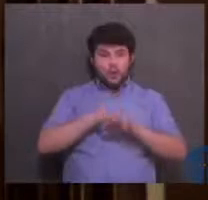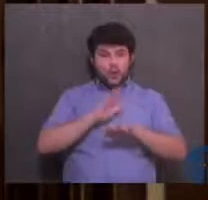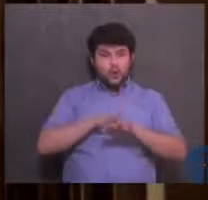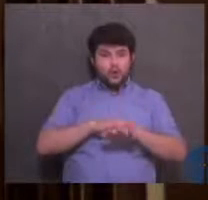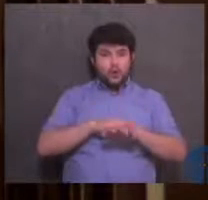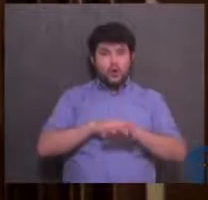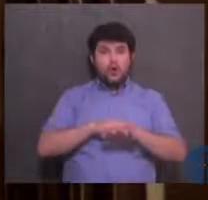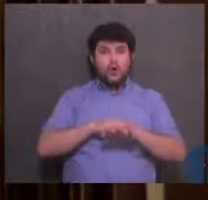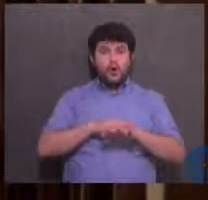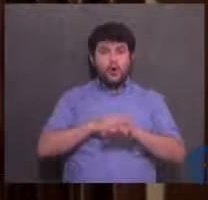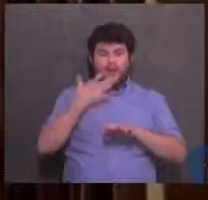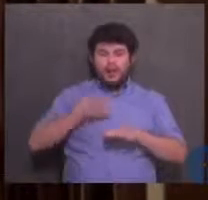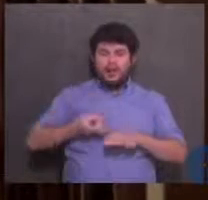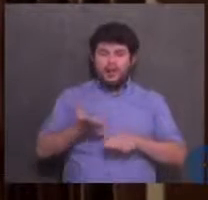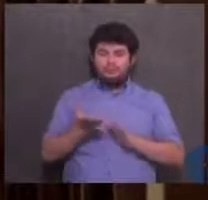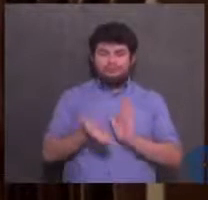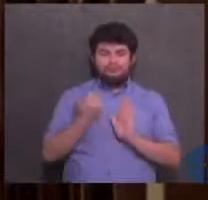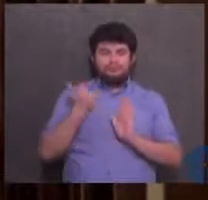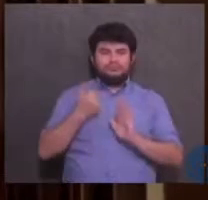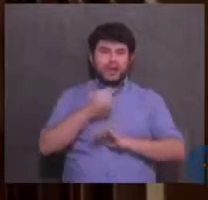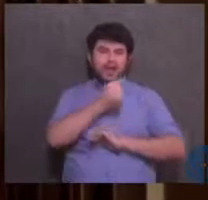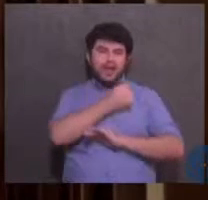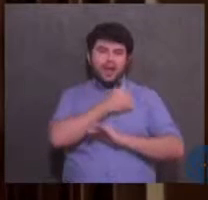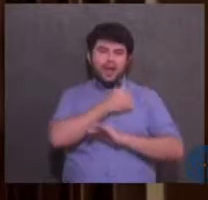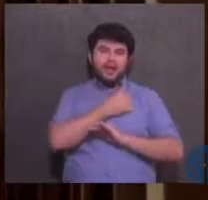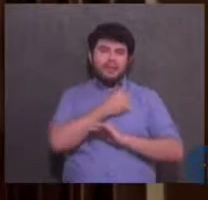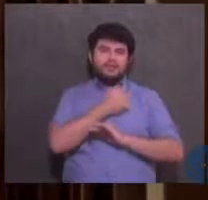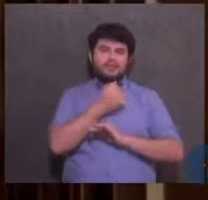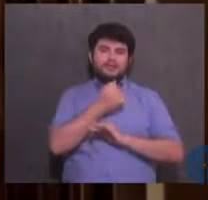retirou a sua misericórdia da casa de Israel.